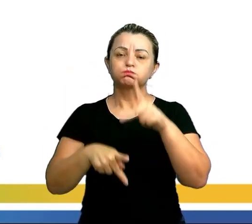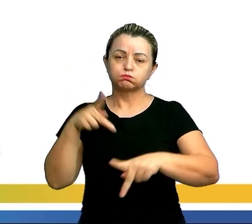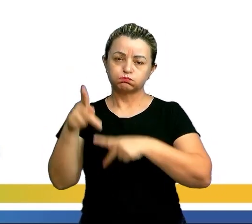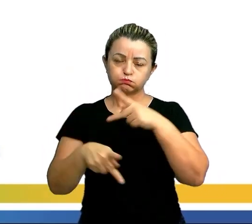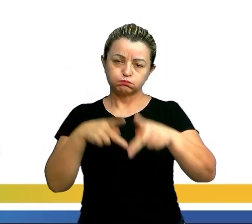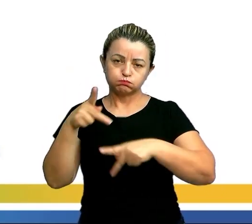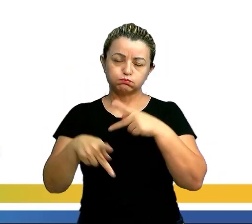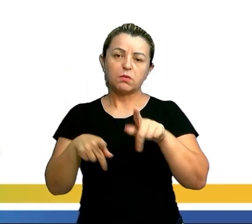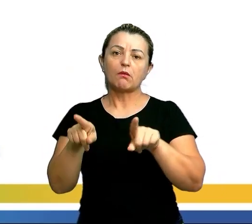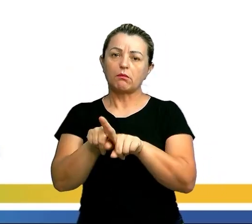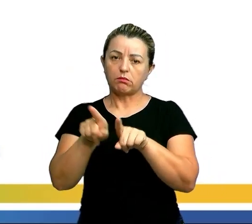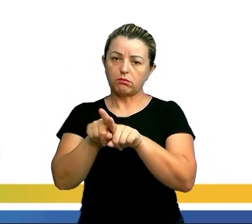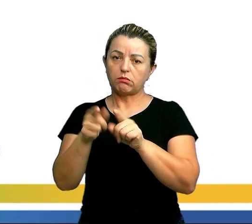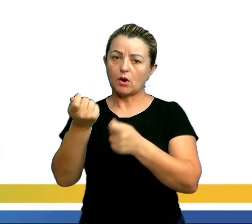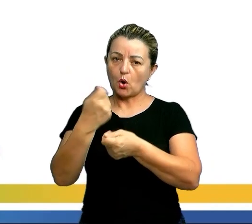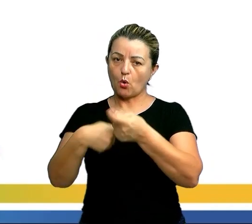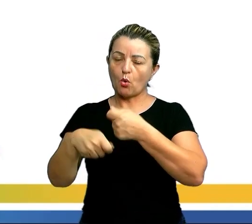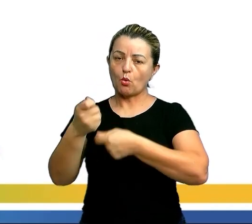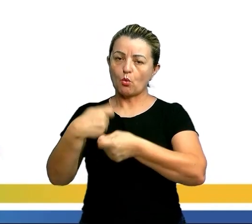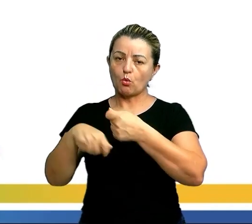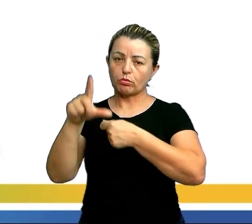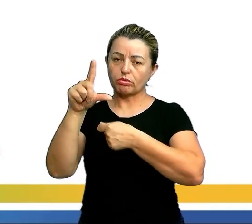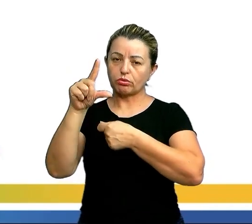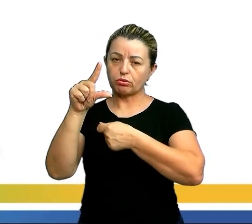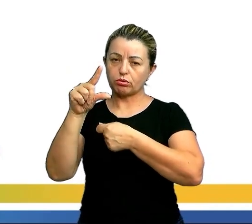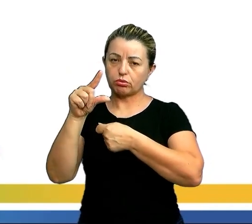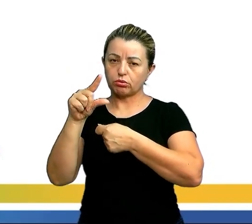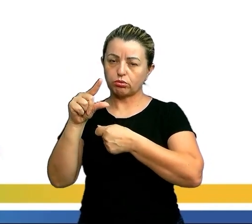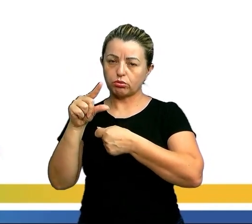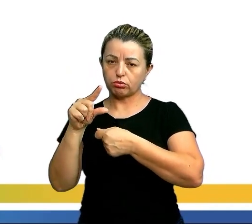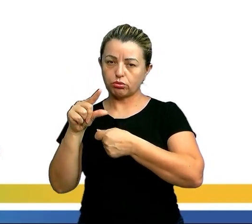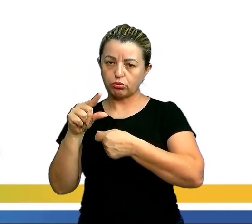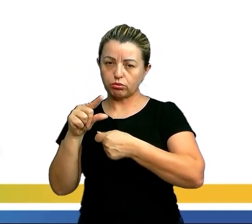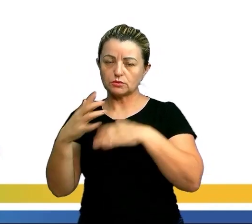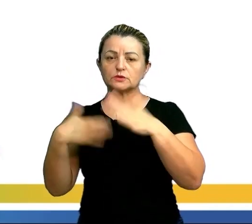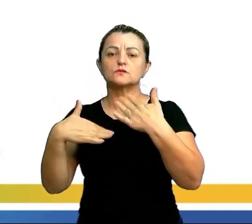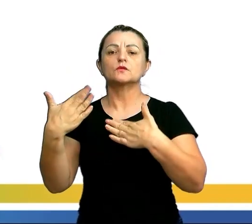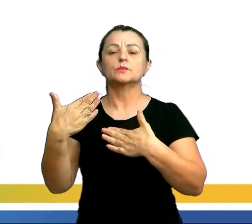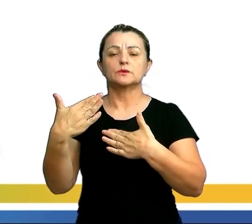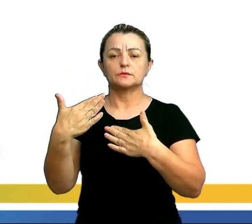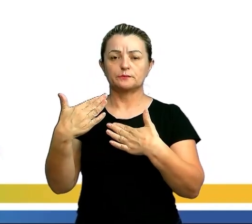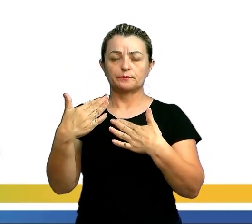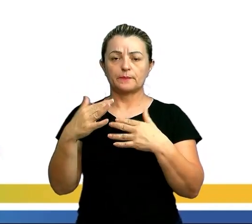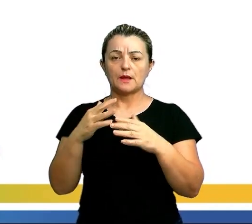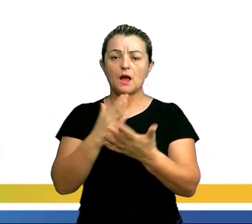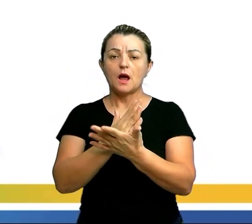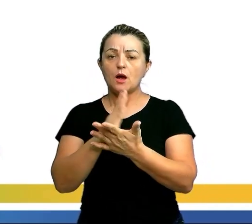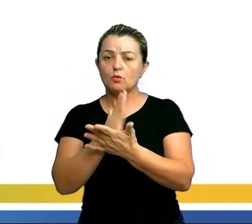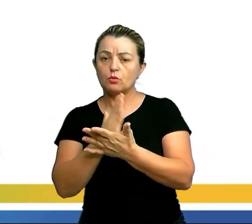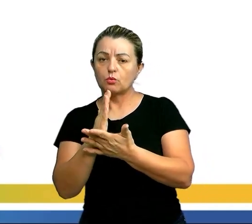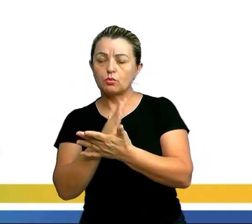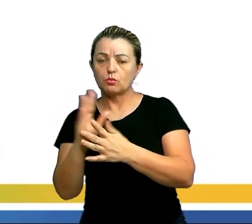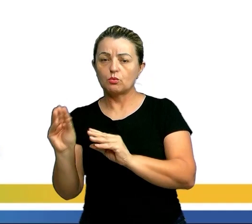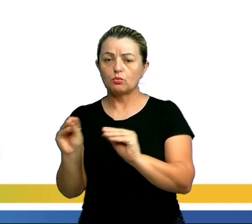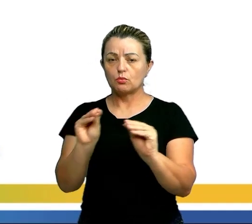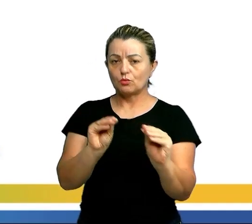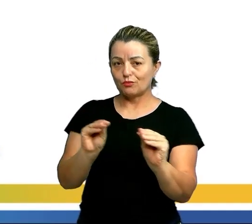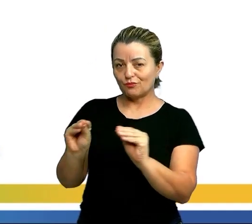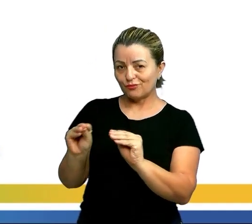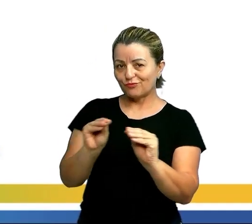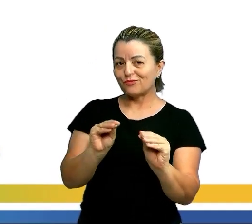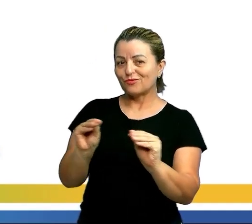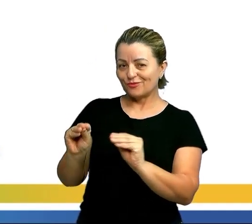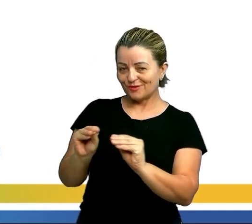a economia que possui menores índices, né, de desenvolvimento. Então, algumas mudanças ali foram